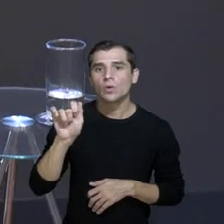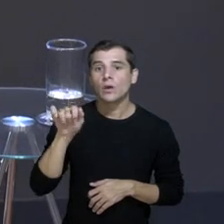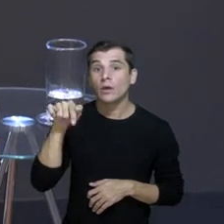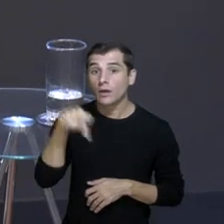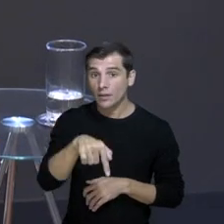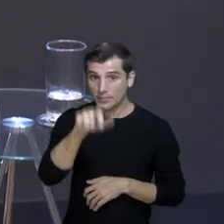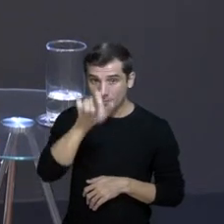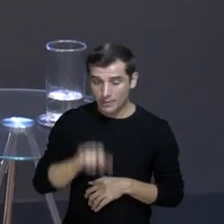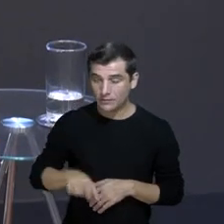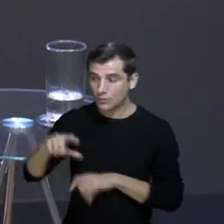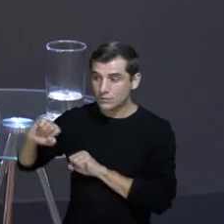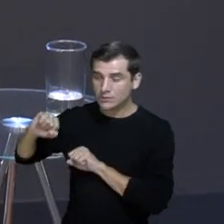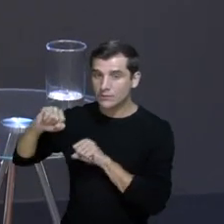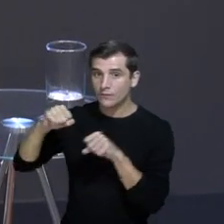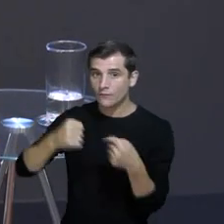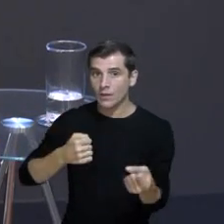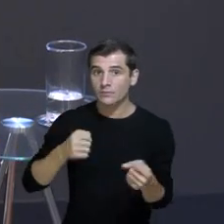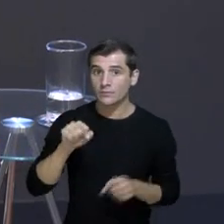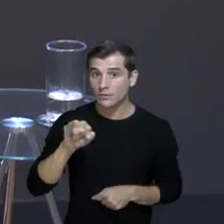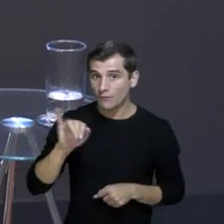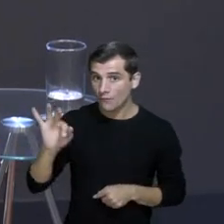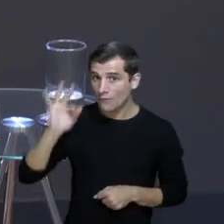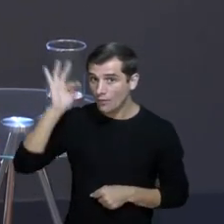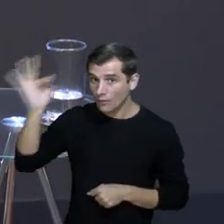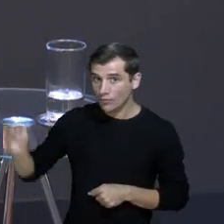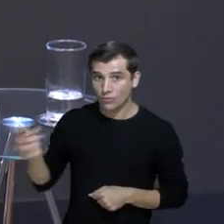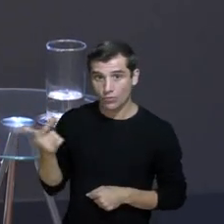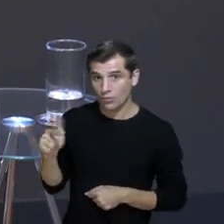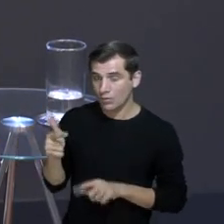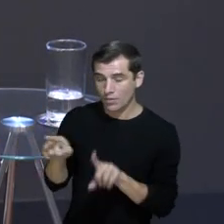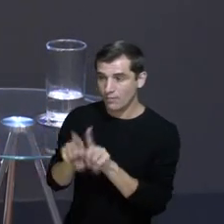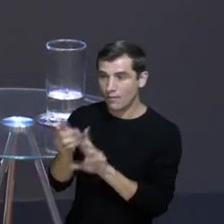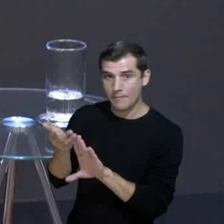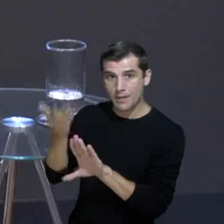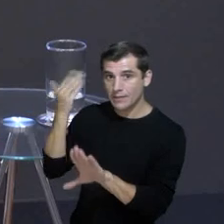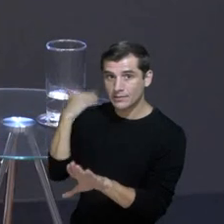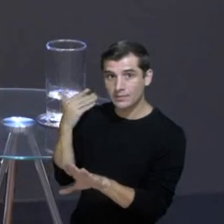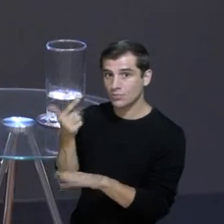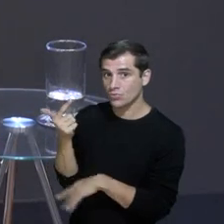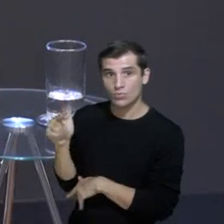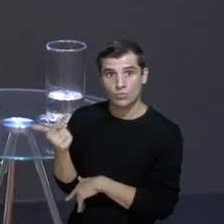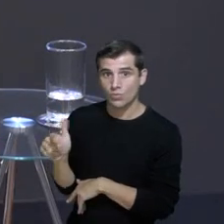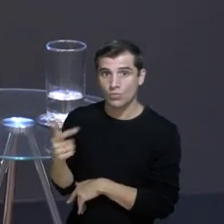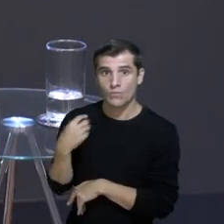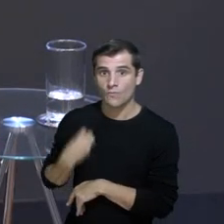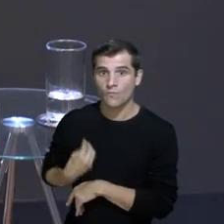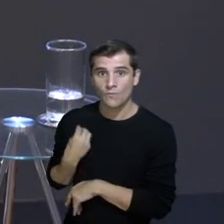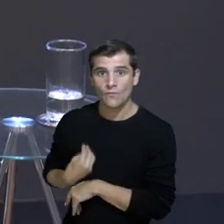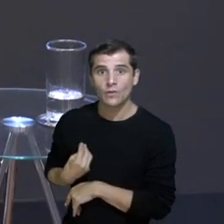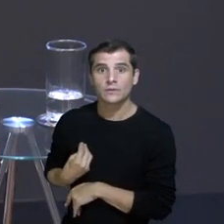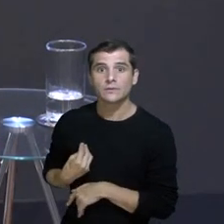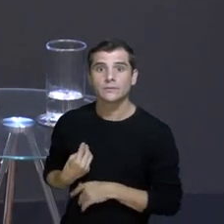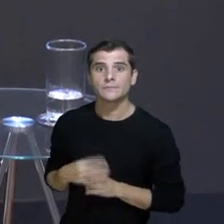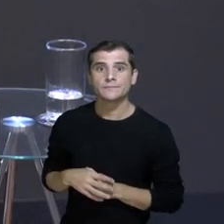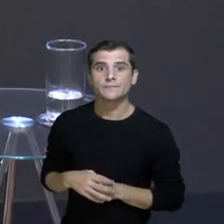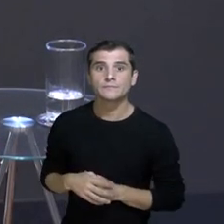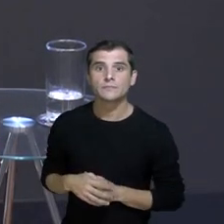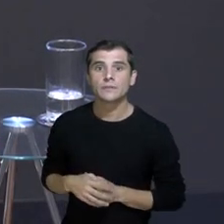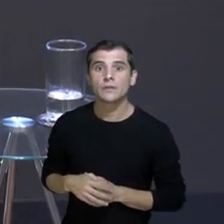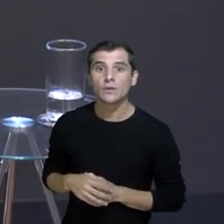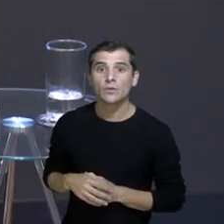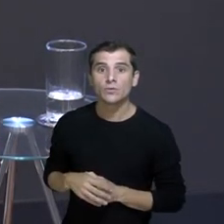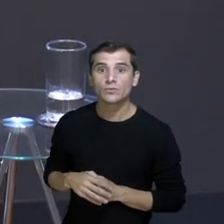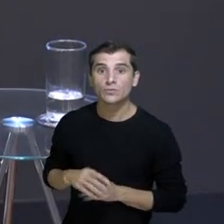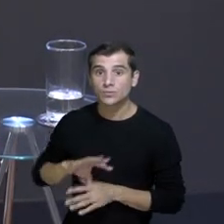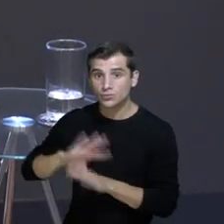não existe futuro nem passado não existe todos eles